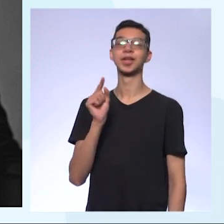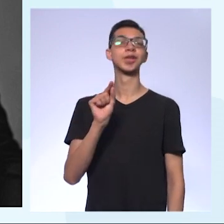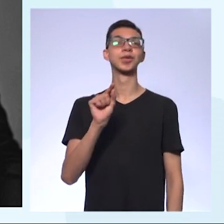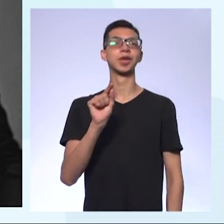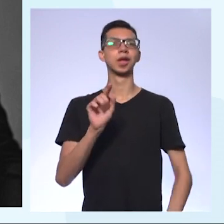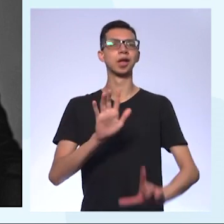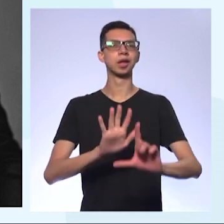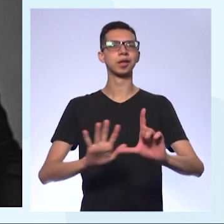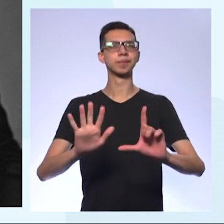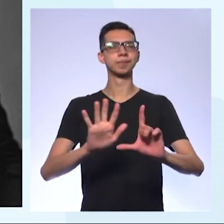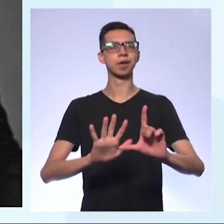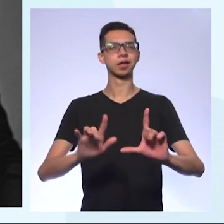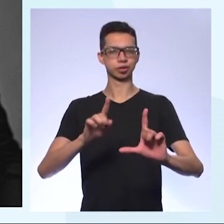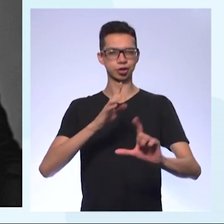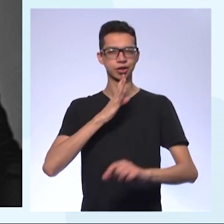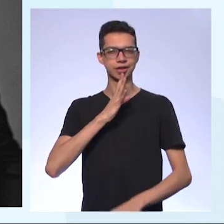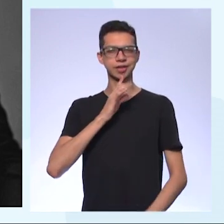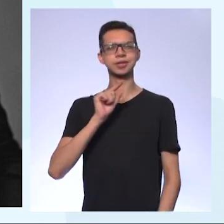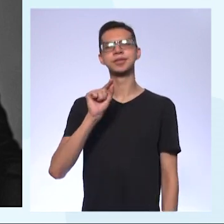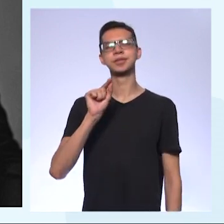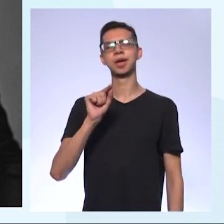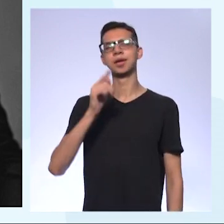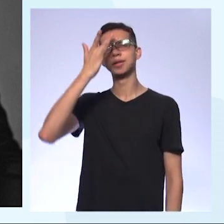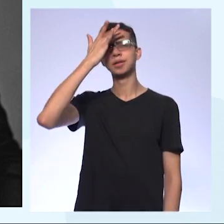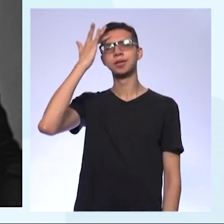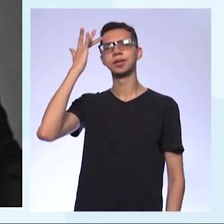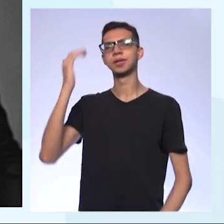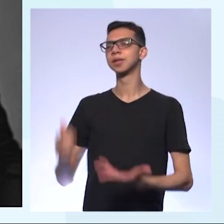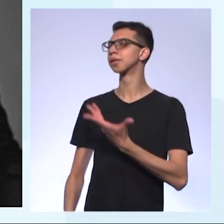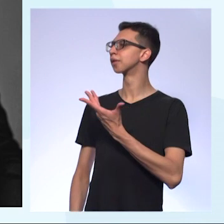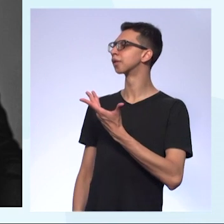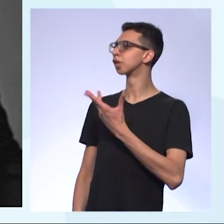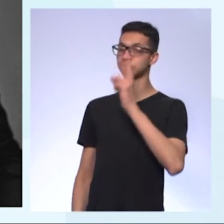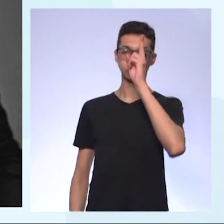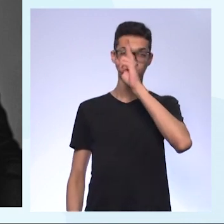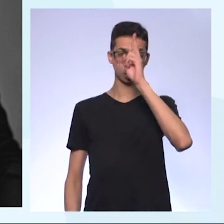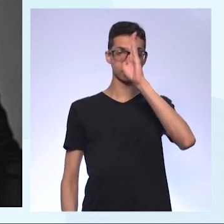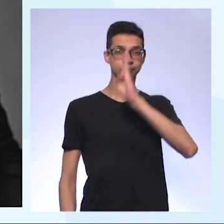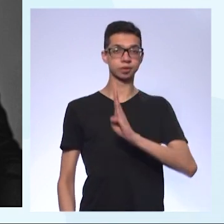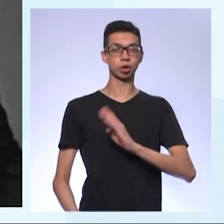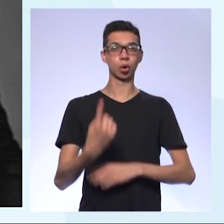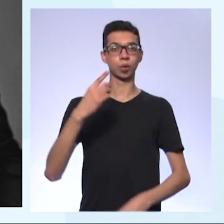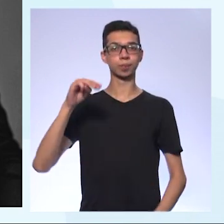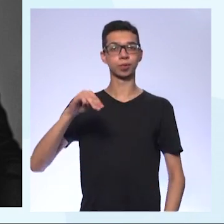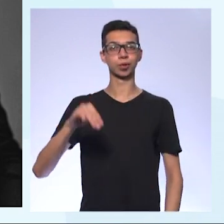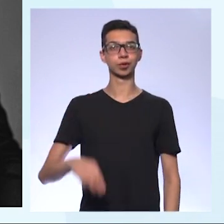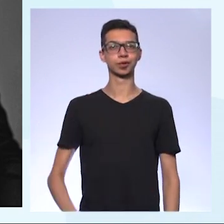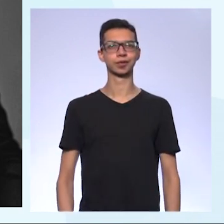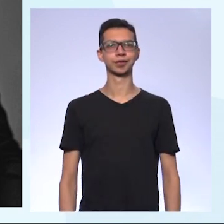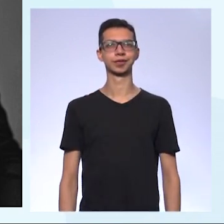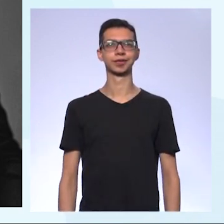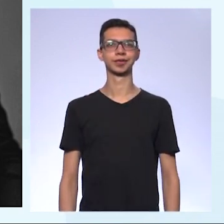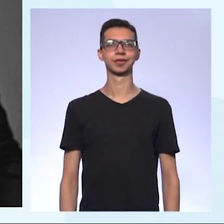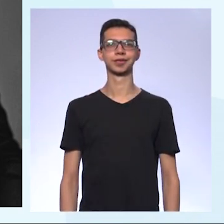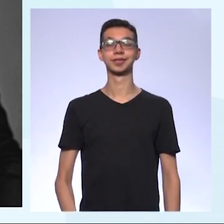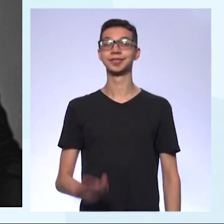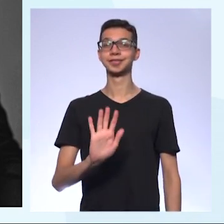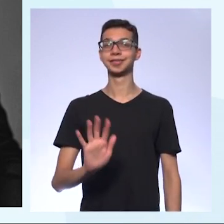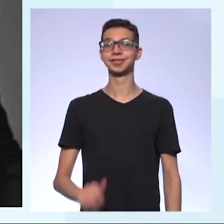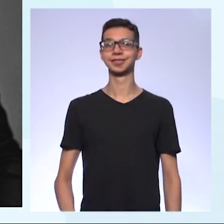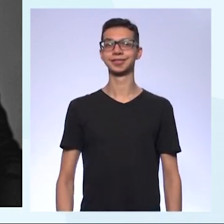se lembram que nós até trouxemos um grupo de rap, eles cantaram a Revolta dos Malês. Então, nós já tivemos essa aula sobre a Revolta dos Malês.